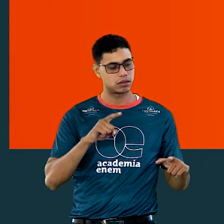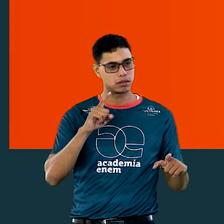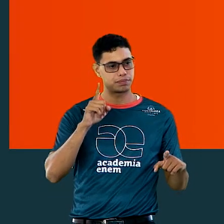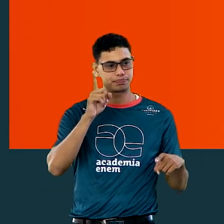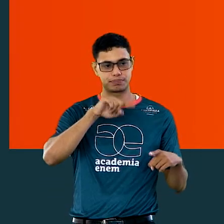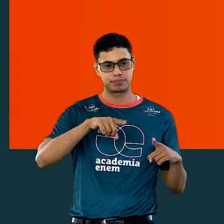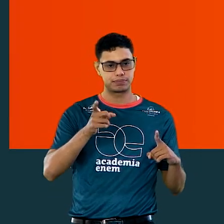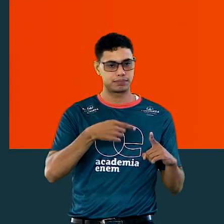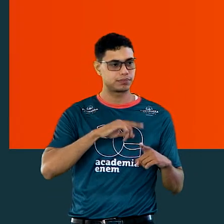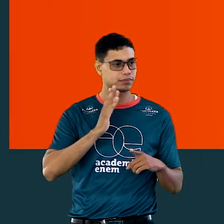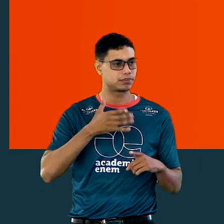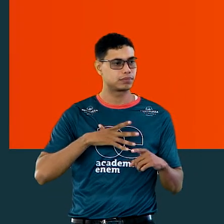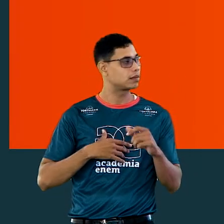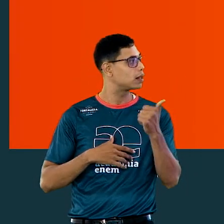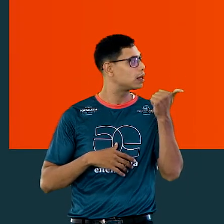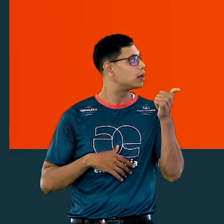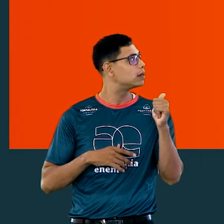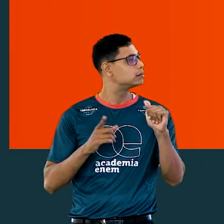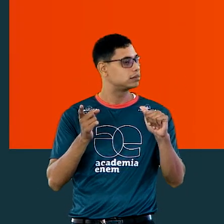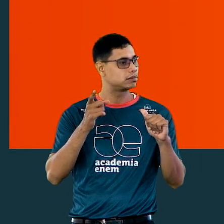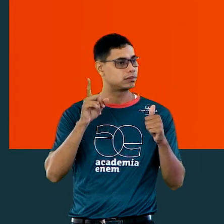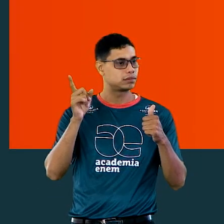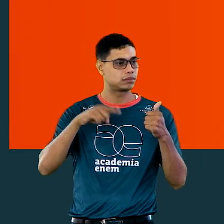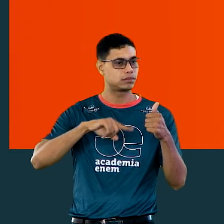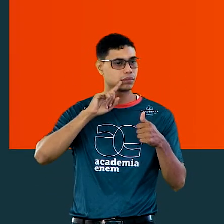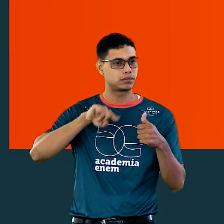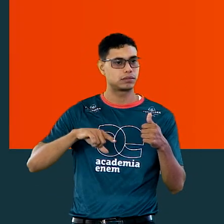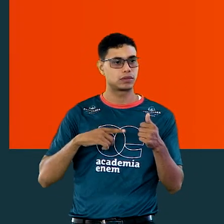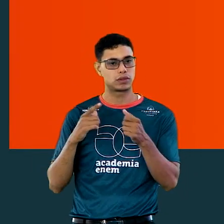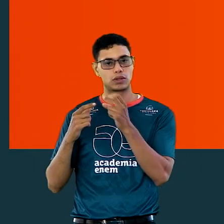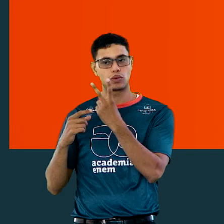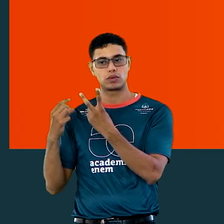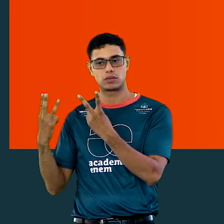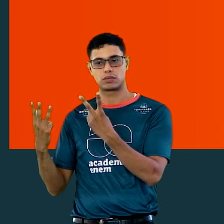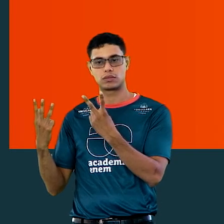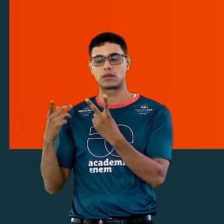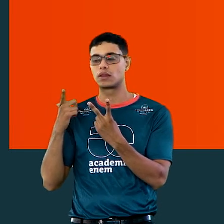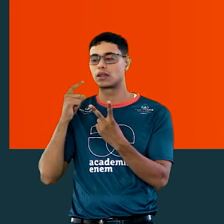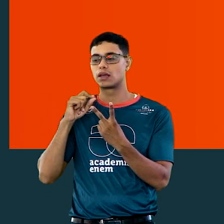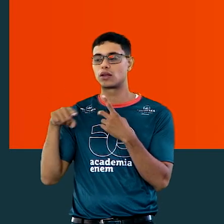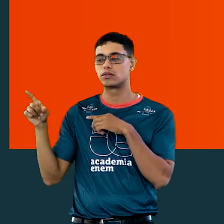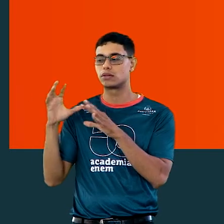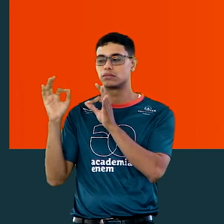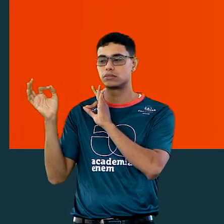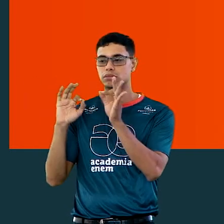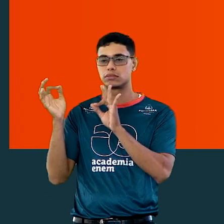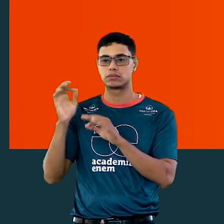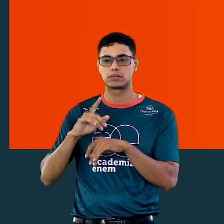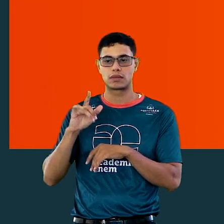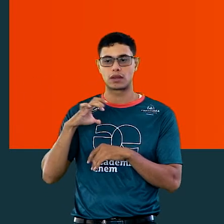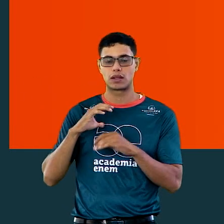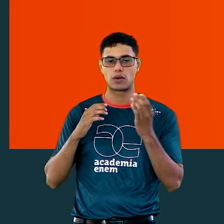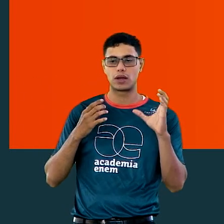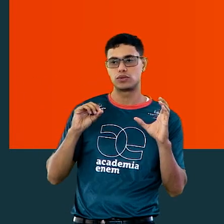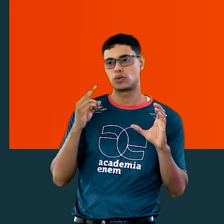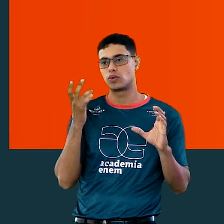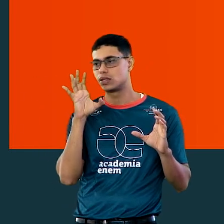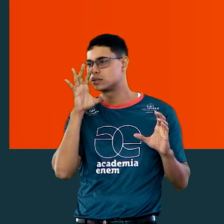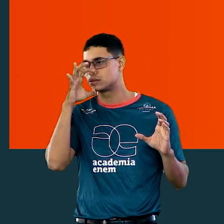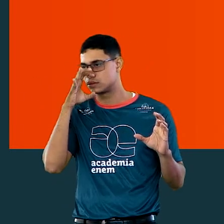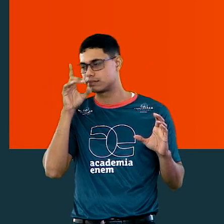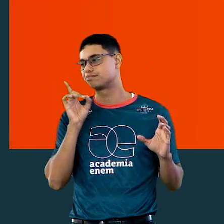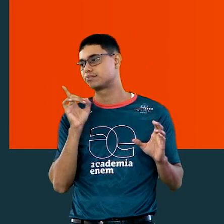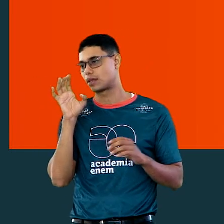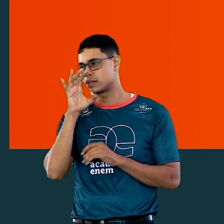primeira. Top. Ficou as 2 outras. Em quem nós vamos mexer? É na corrente ou na resistência?